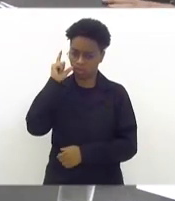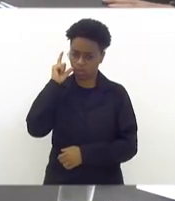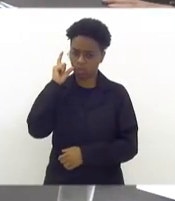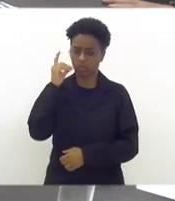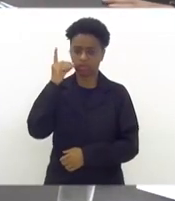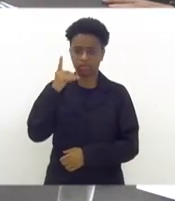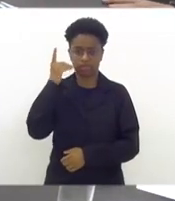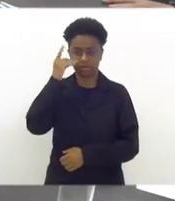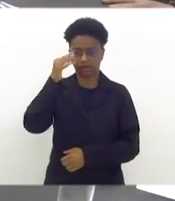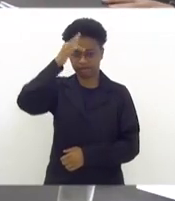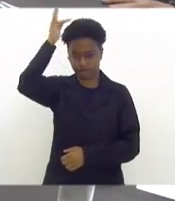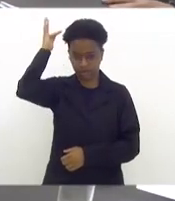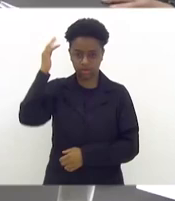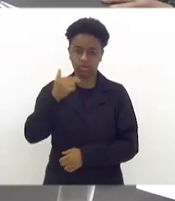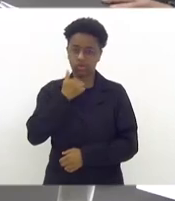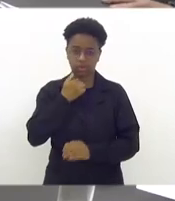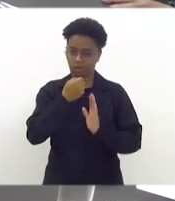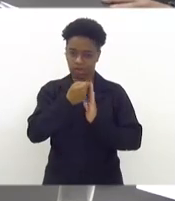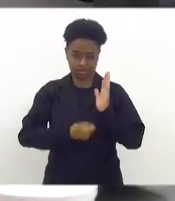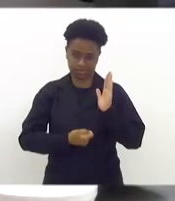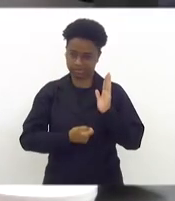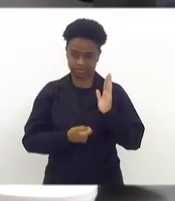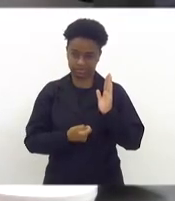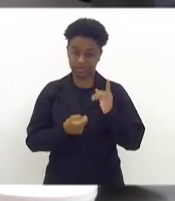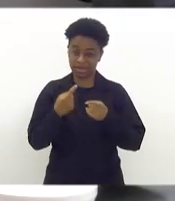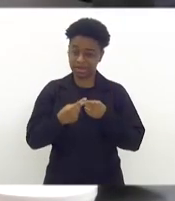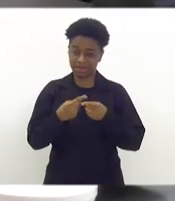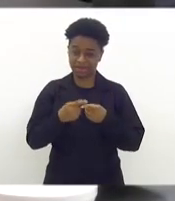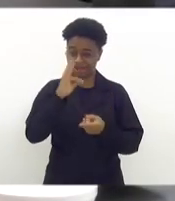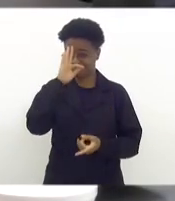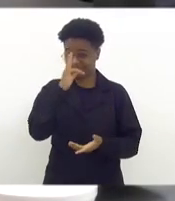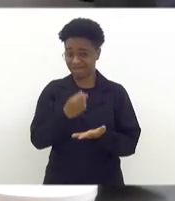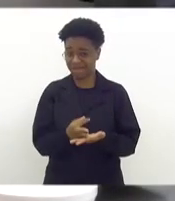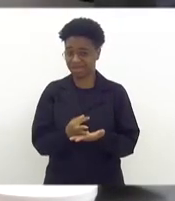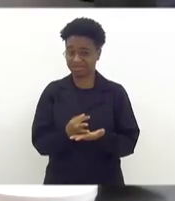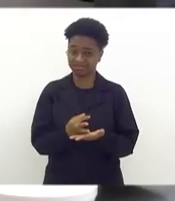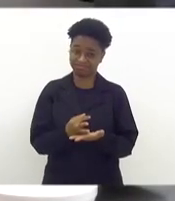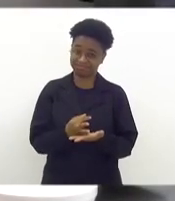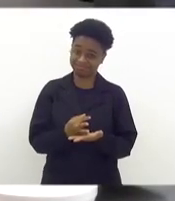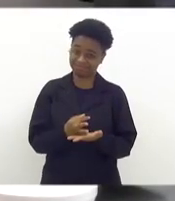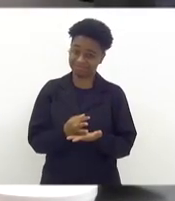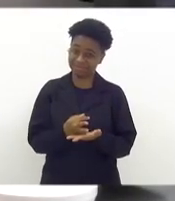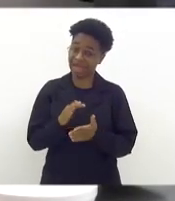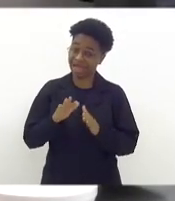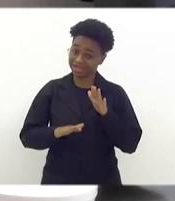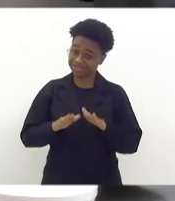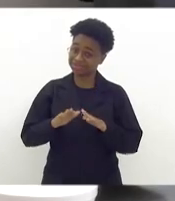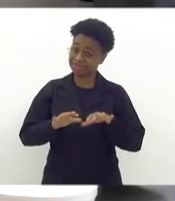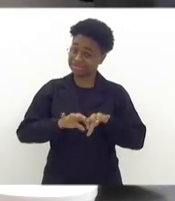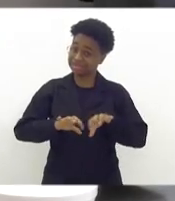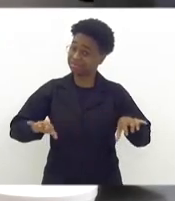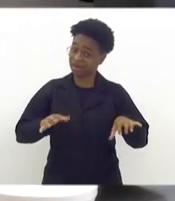Fred Pacheco não pode relatar a matéria, porque a fé muitas vezes divide, não acolhe.